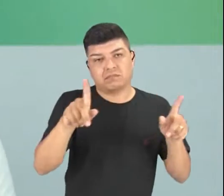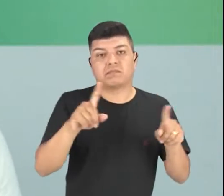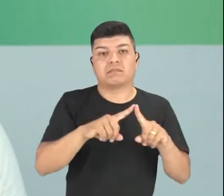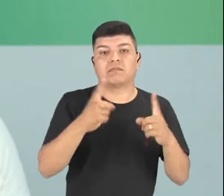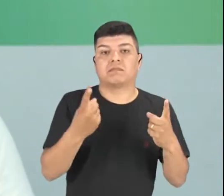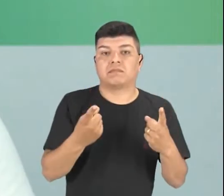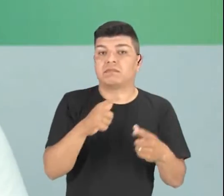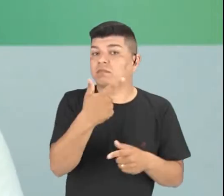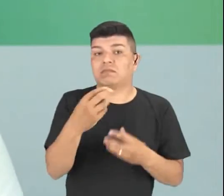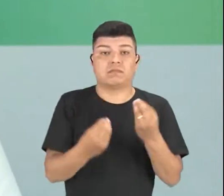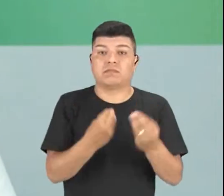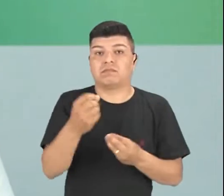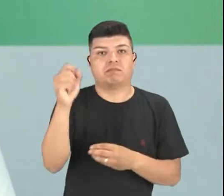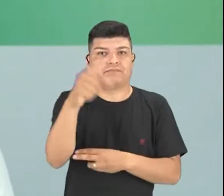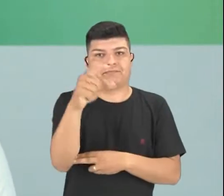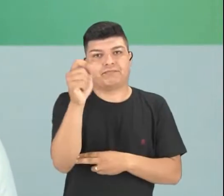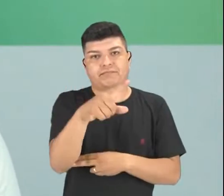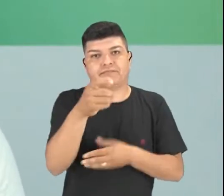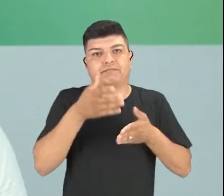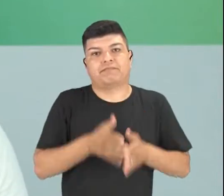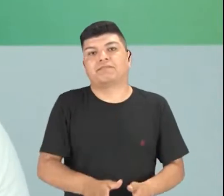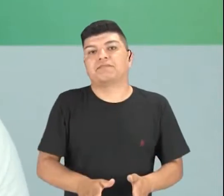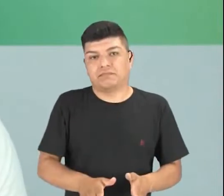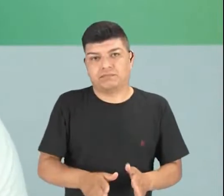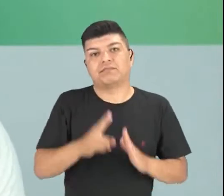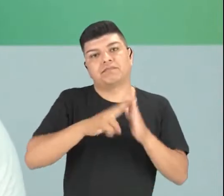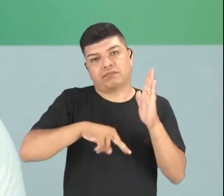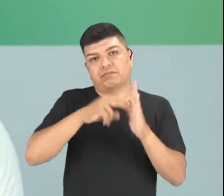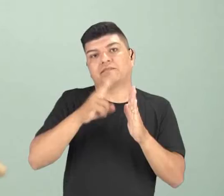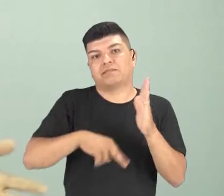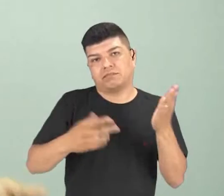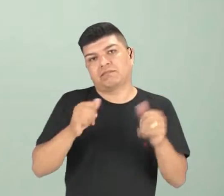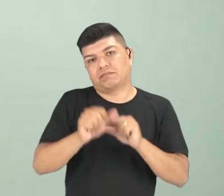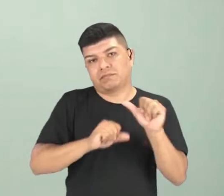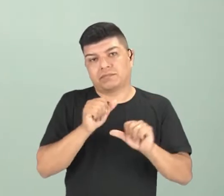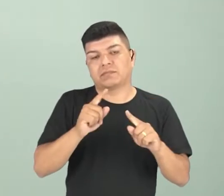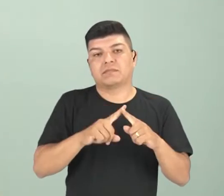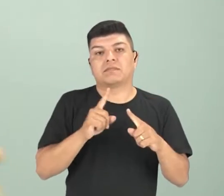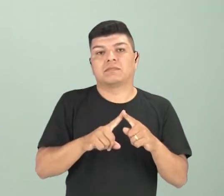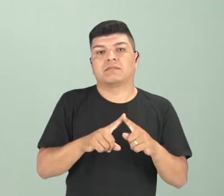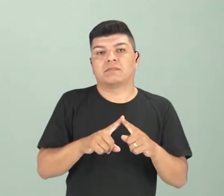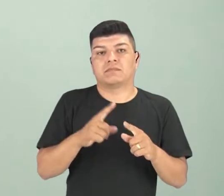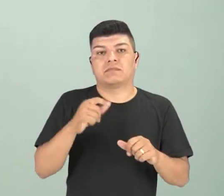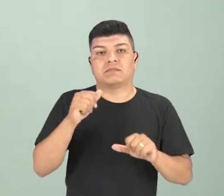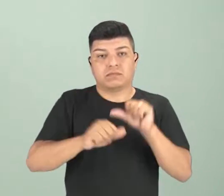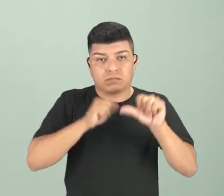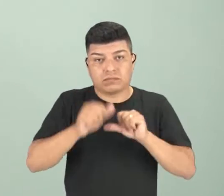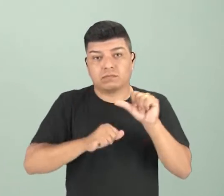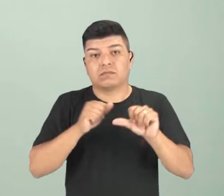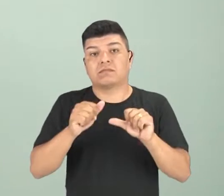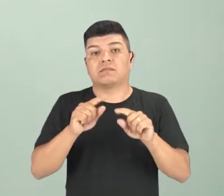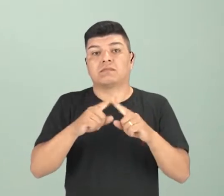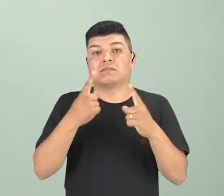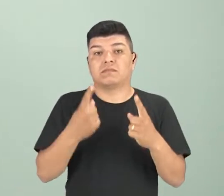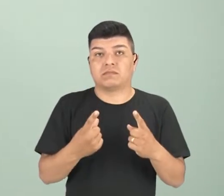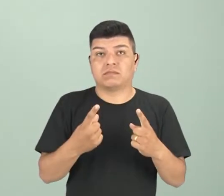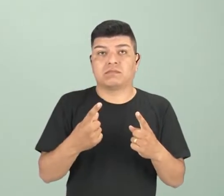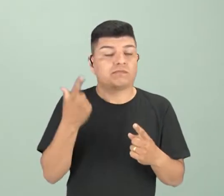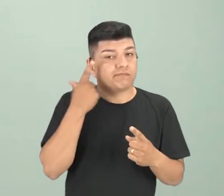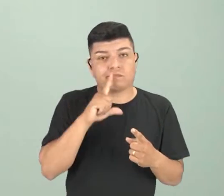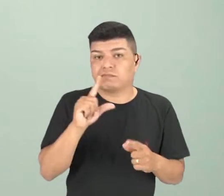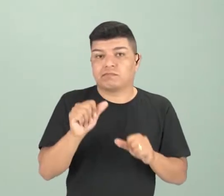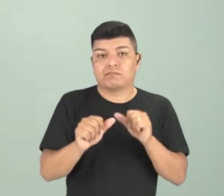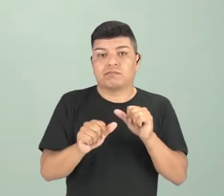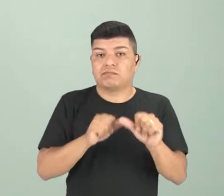cabelo pode variar, pode nascer castanho, enfim, mas ele não tem como nascer azul, que é a cor que está mudada. Porque a